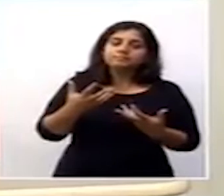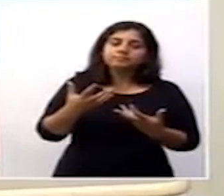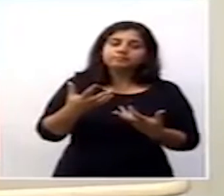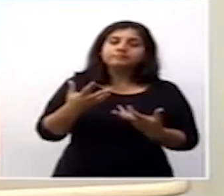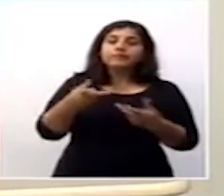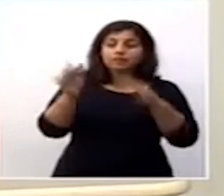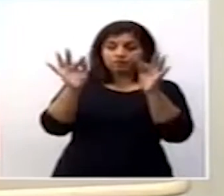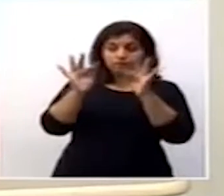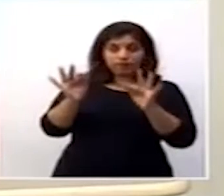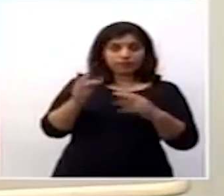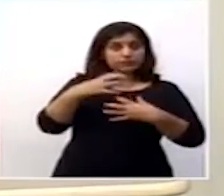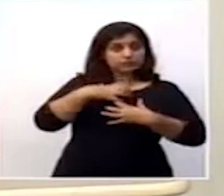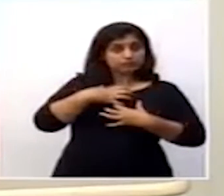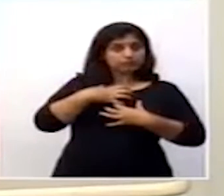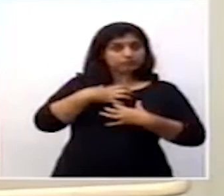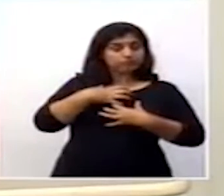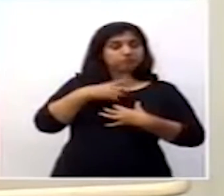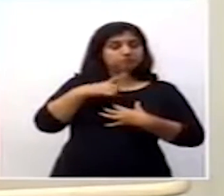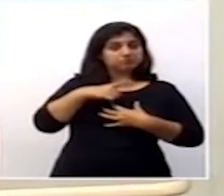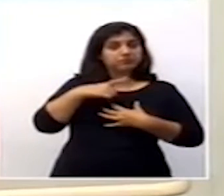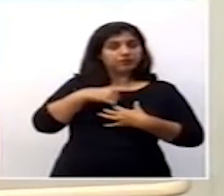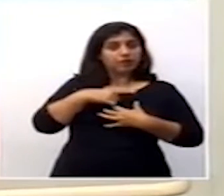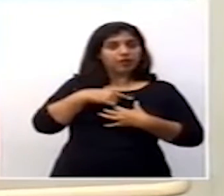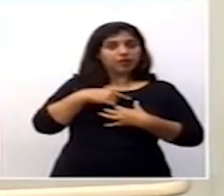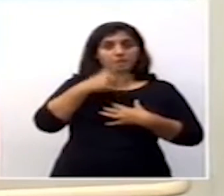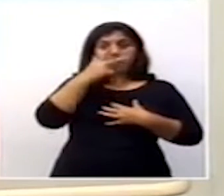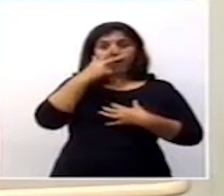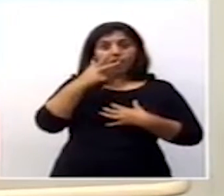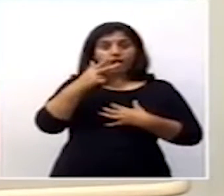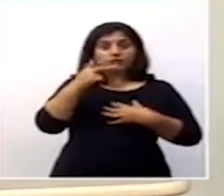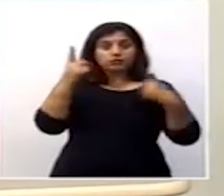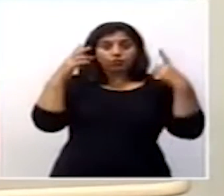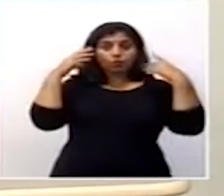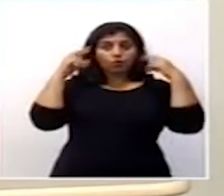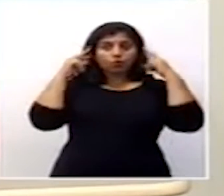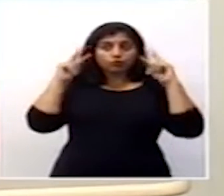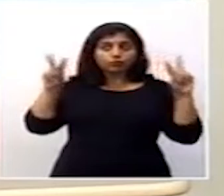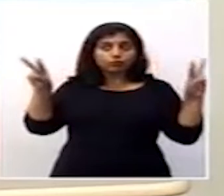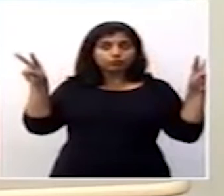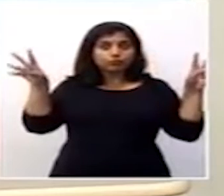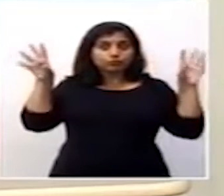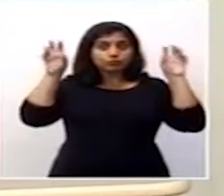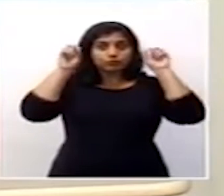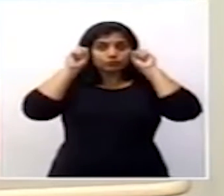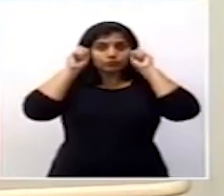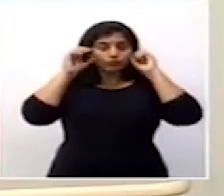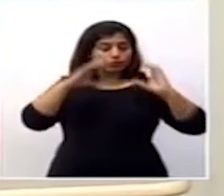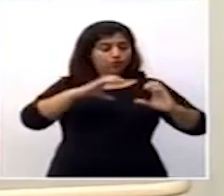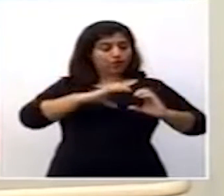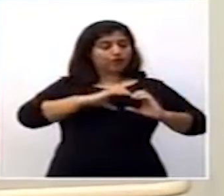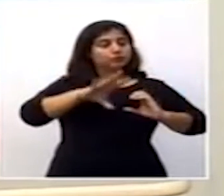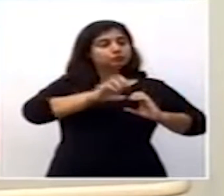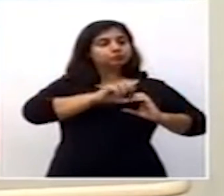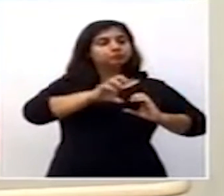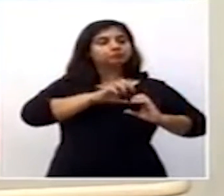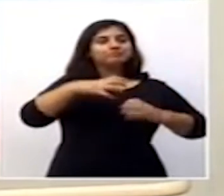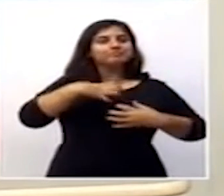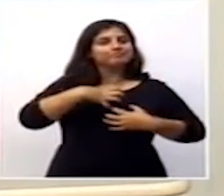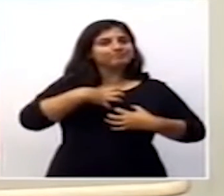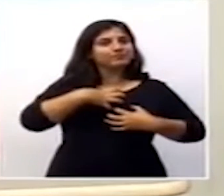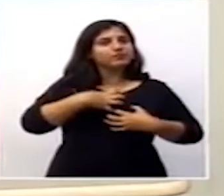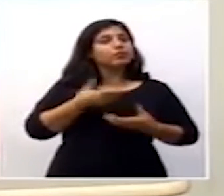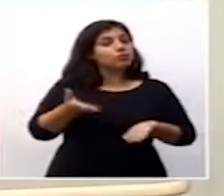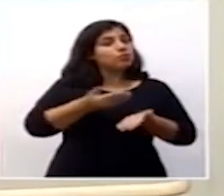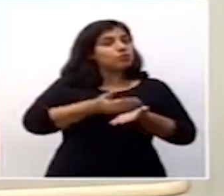ser feliz, né? Ele enxerga com os ouvidos e escuta com o coração. A partir